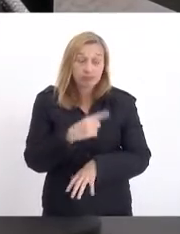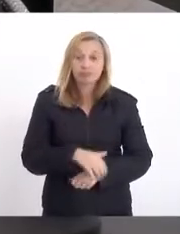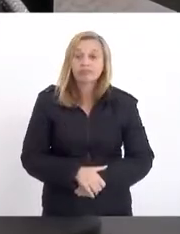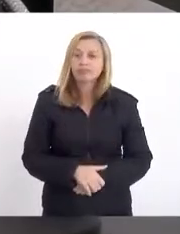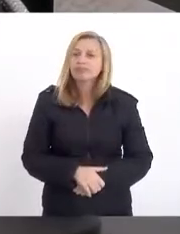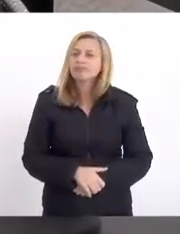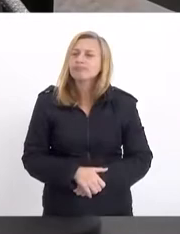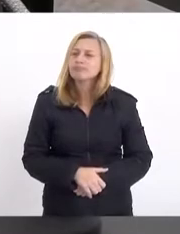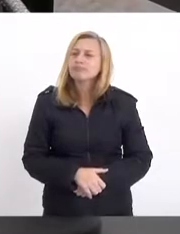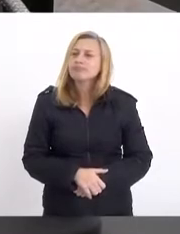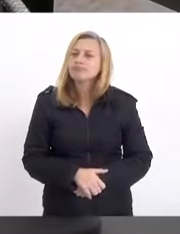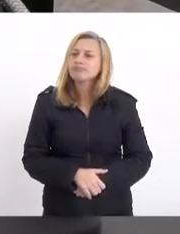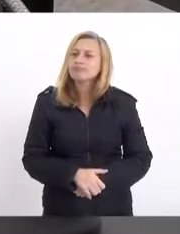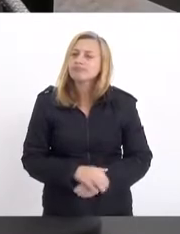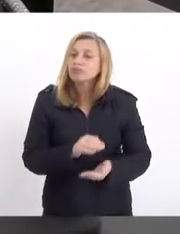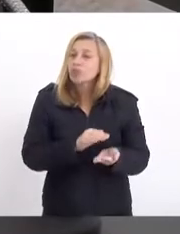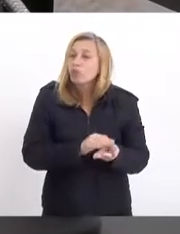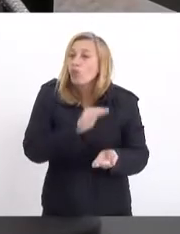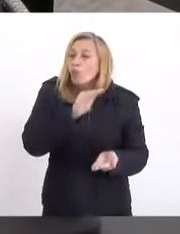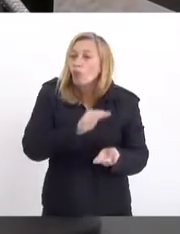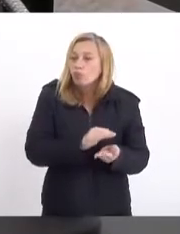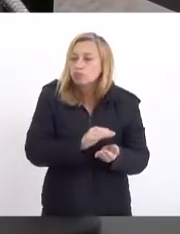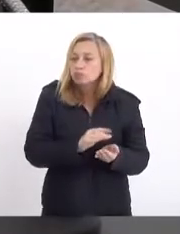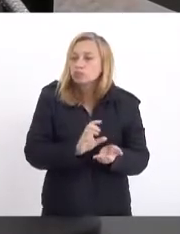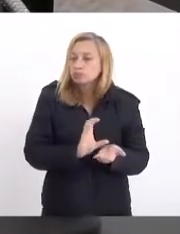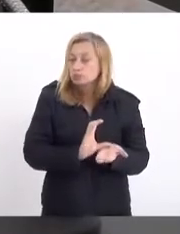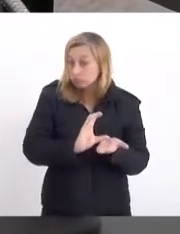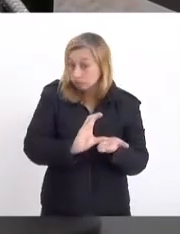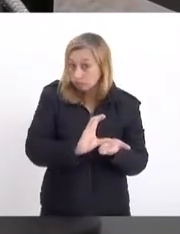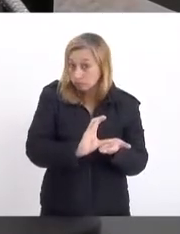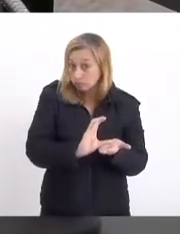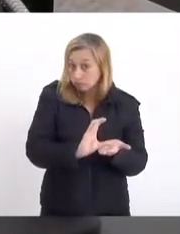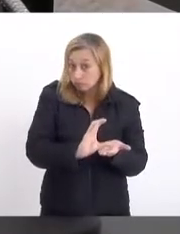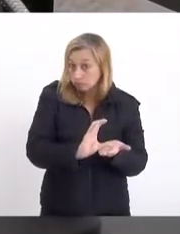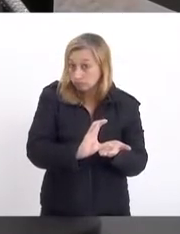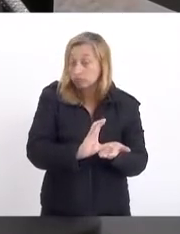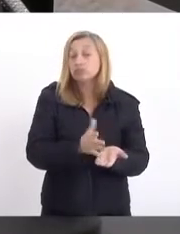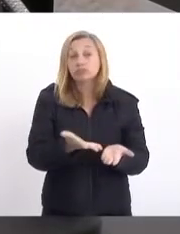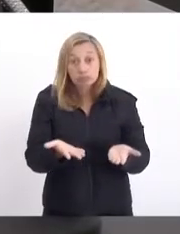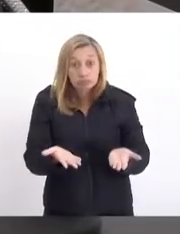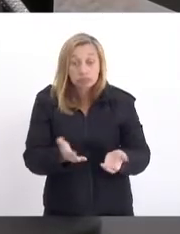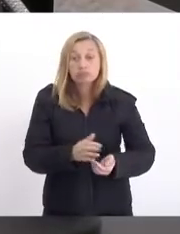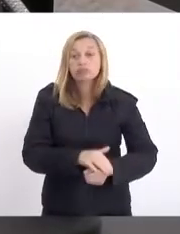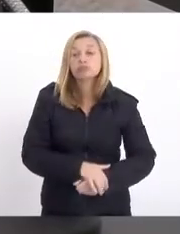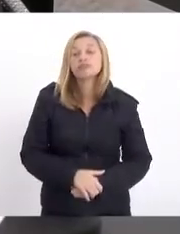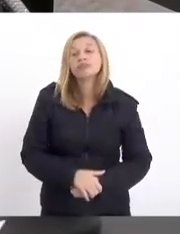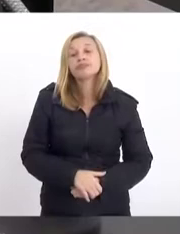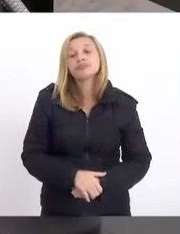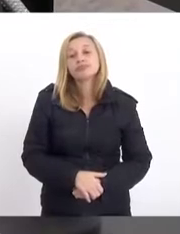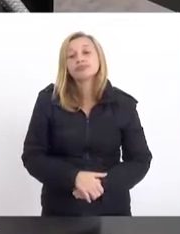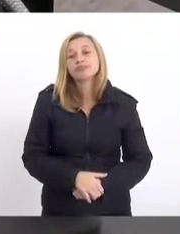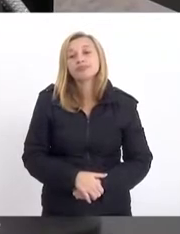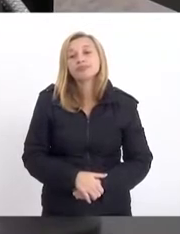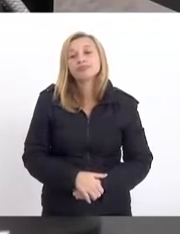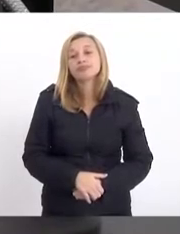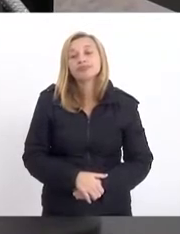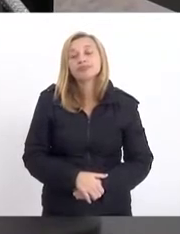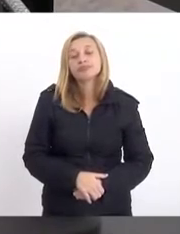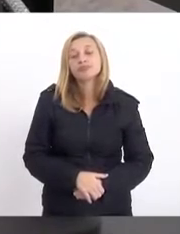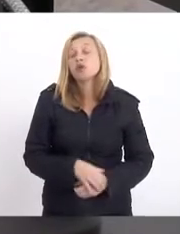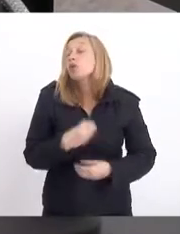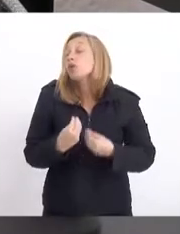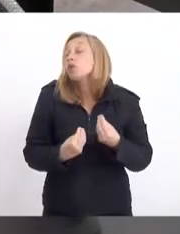um volume muito grande de recursos a serem aportados, né? Como